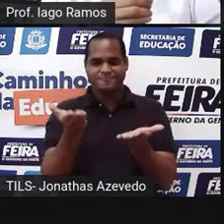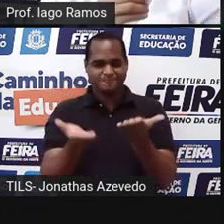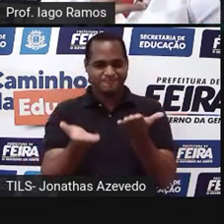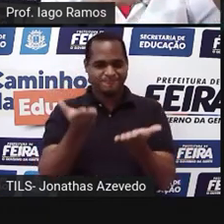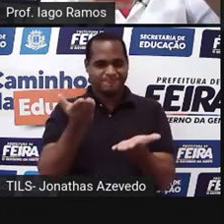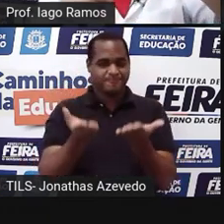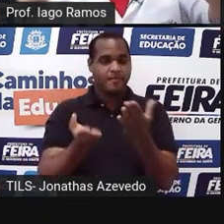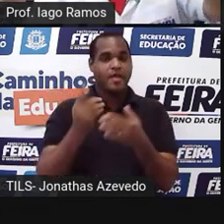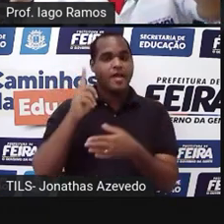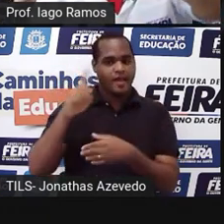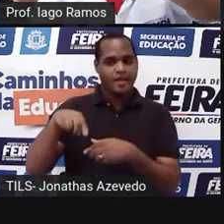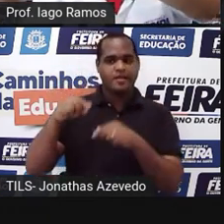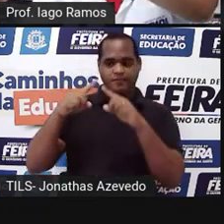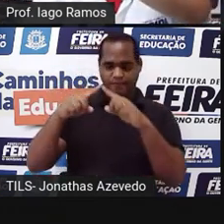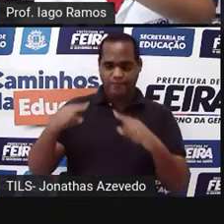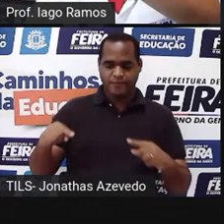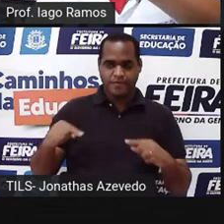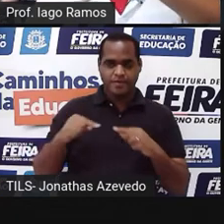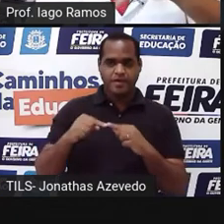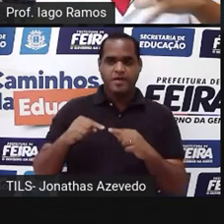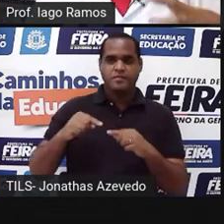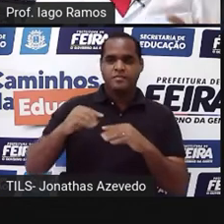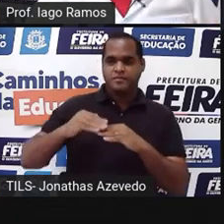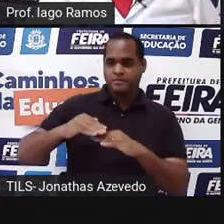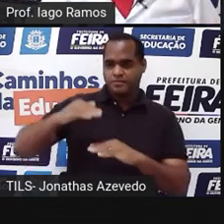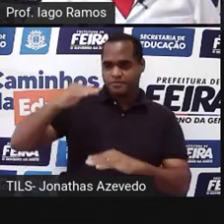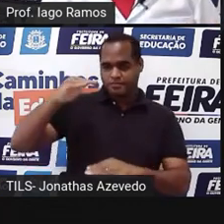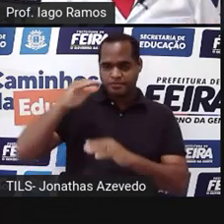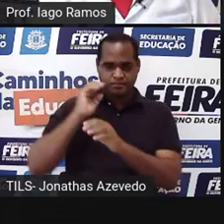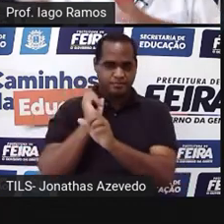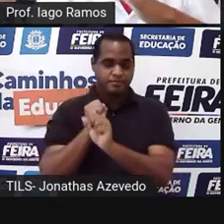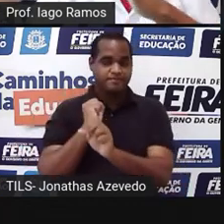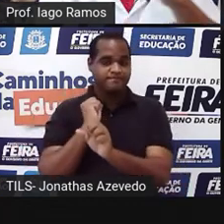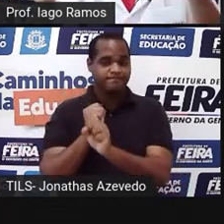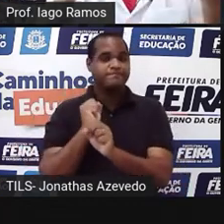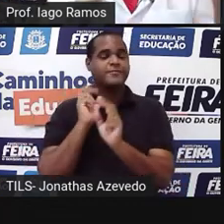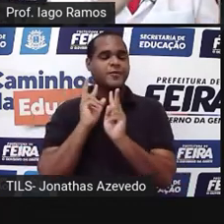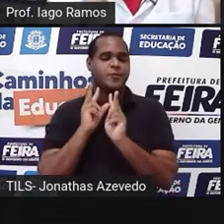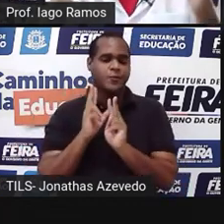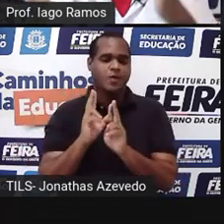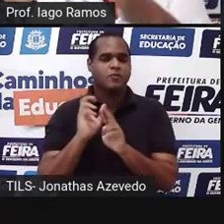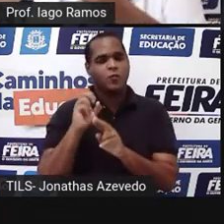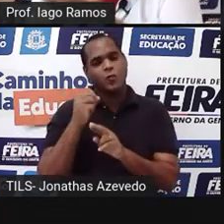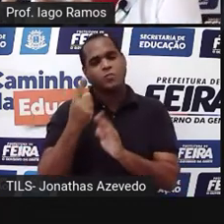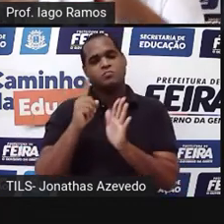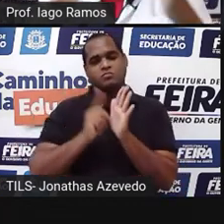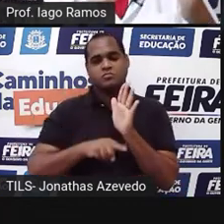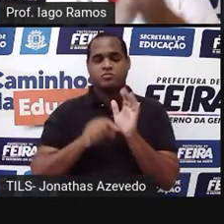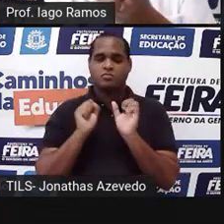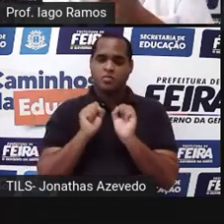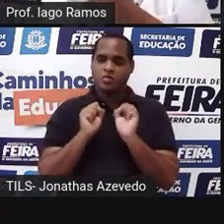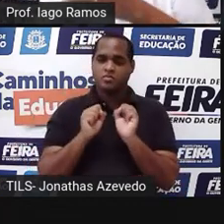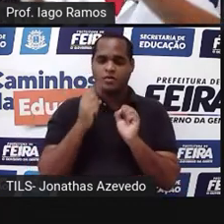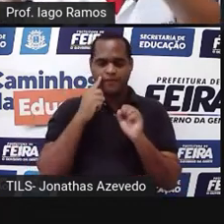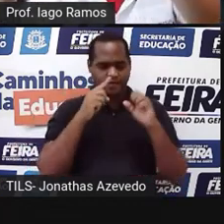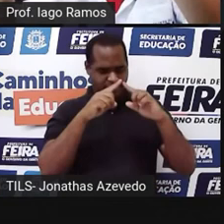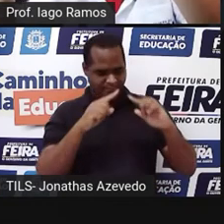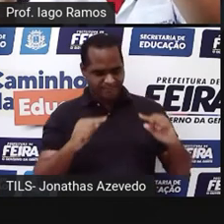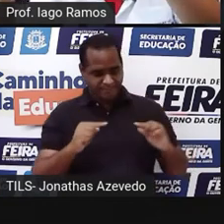a figura aumenta, os três lados aumentam da mesma forma. Ou pode diminuir, se eu olhar do grande para o